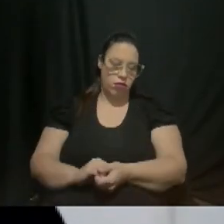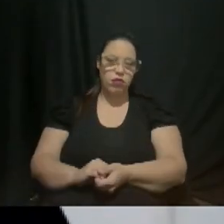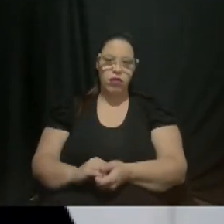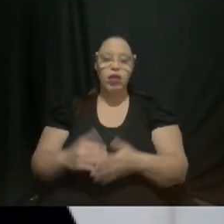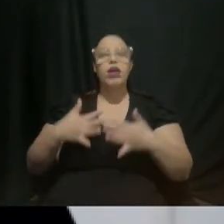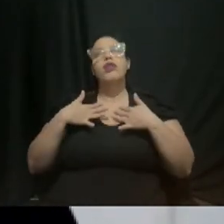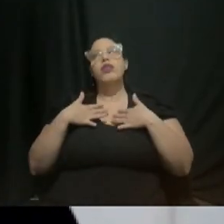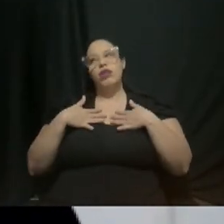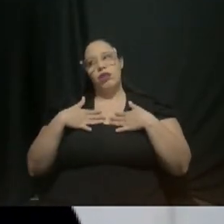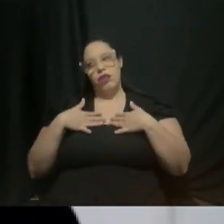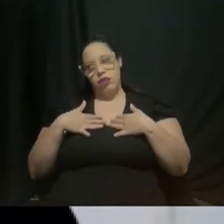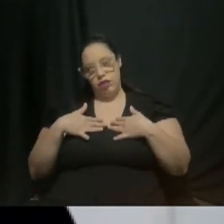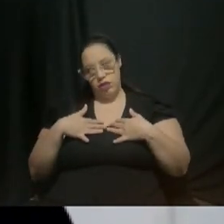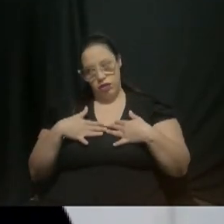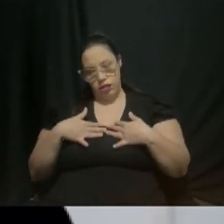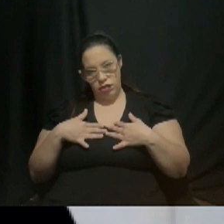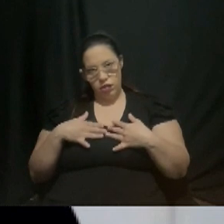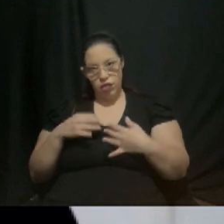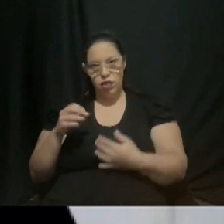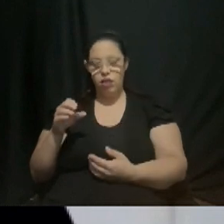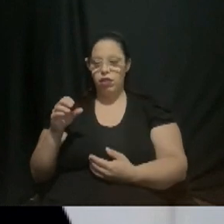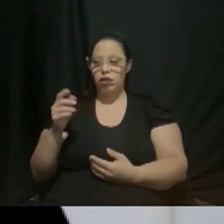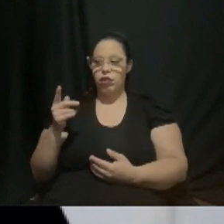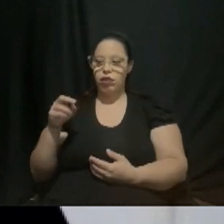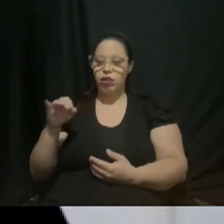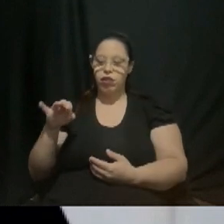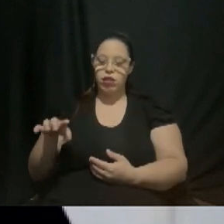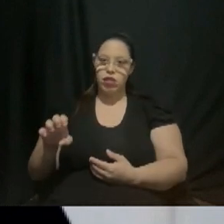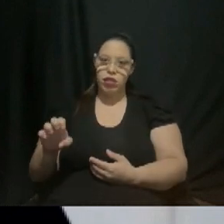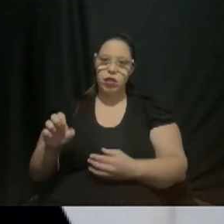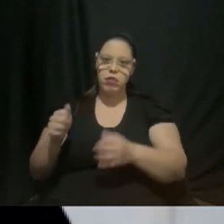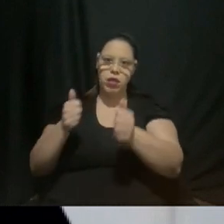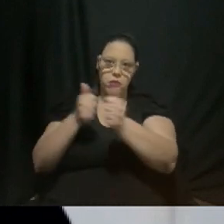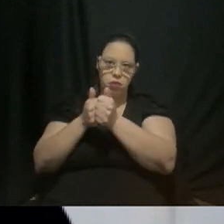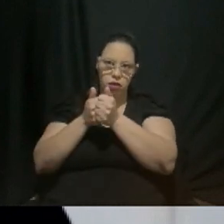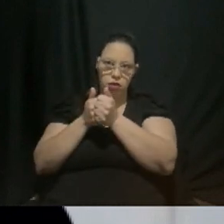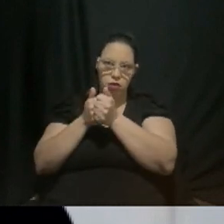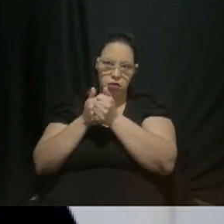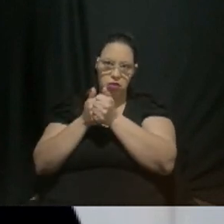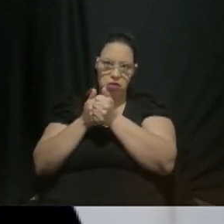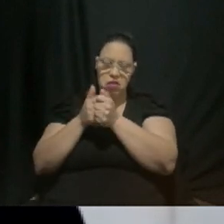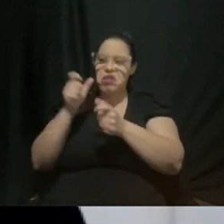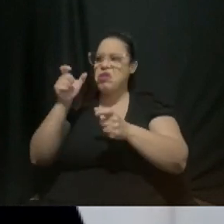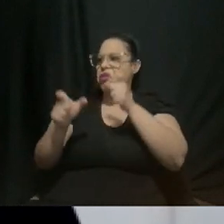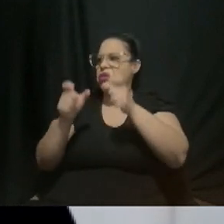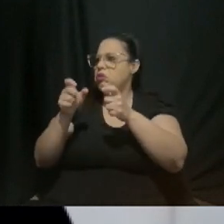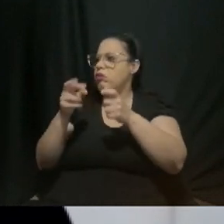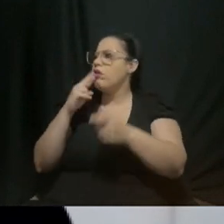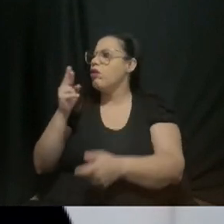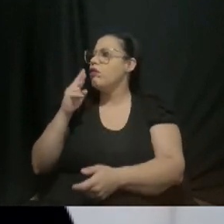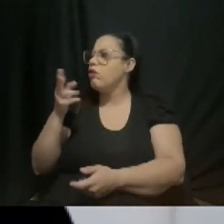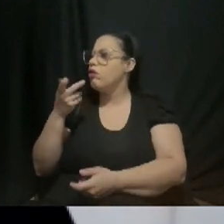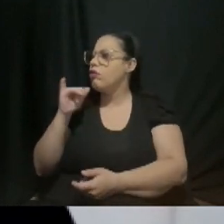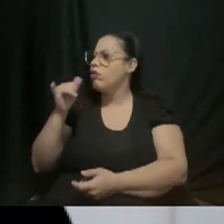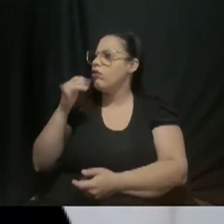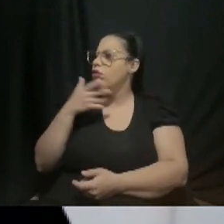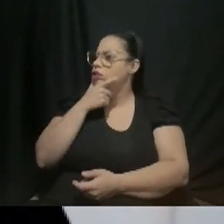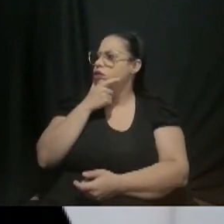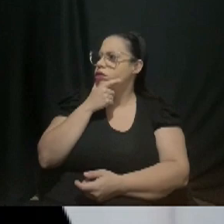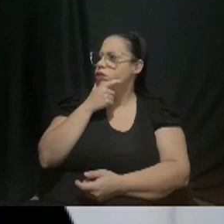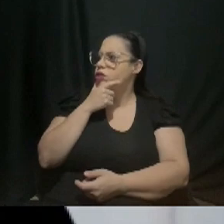Agora, tipo, no Chile, mesmo ali perto do epicentro, a gente não teve nenhum relato de pessoas feridas mesmo, né? Então,